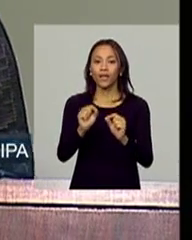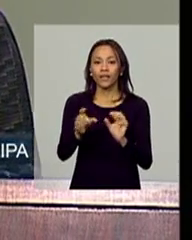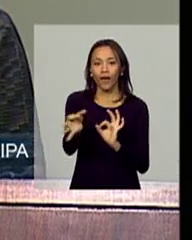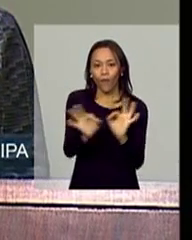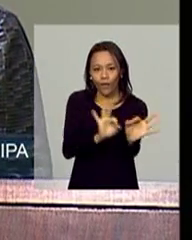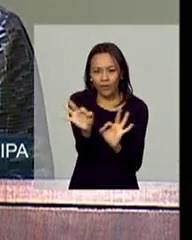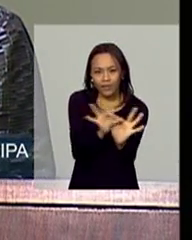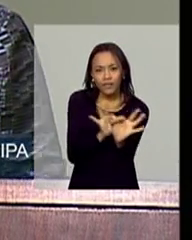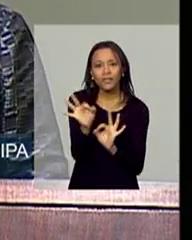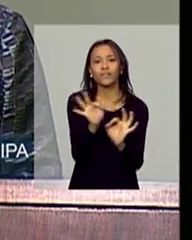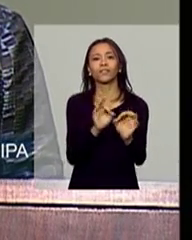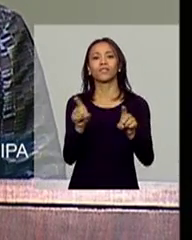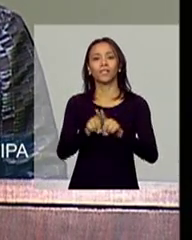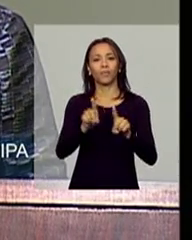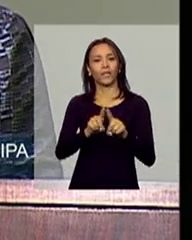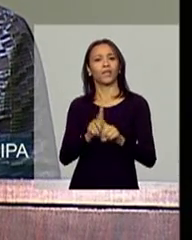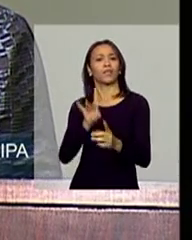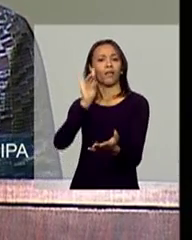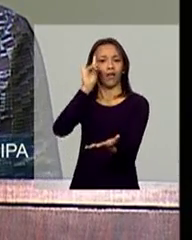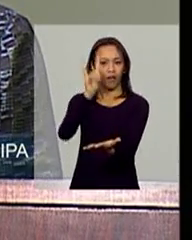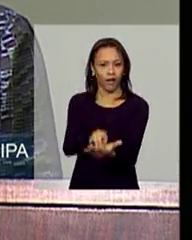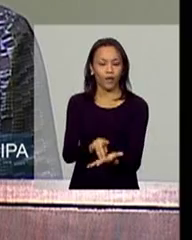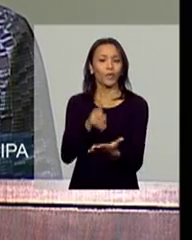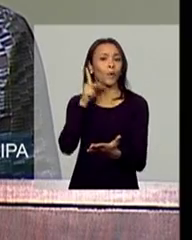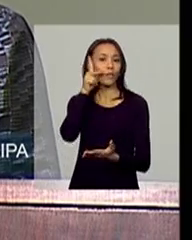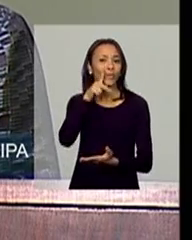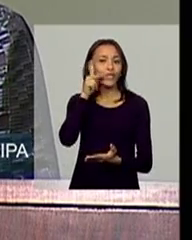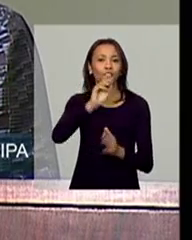quanto na execução de nossa política externa.